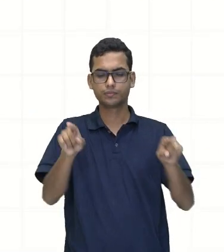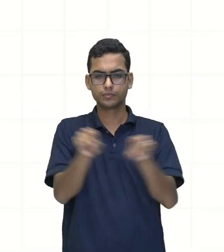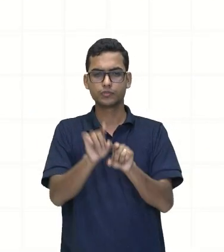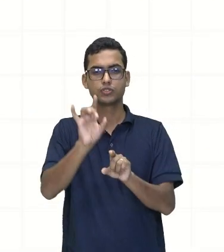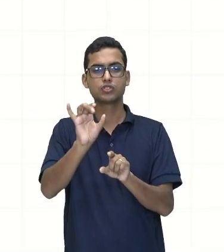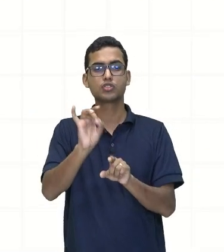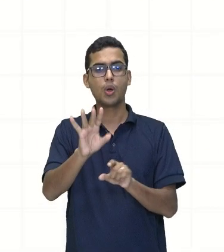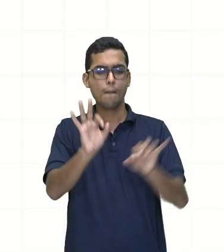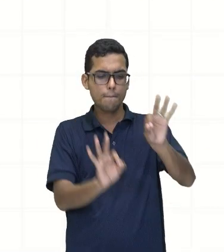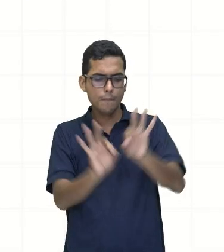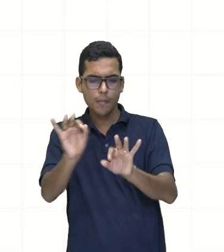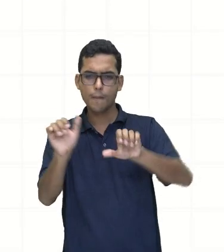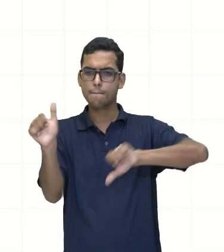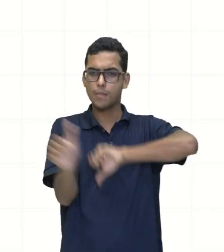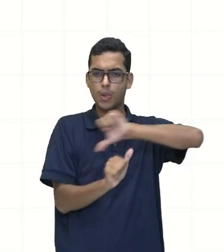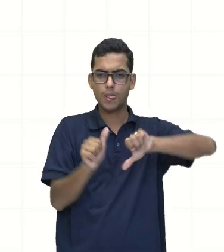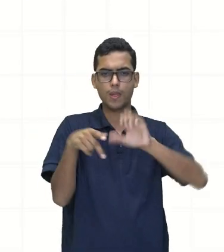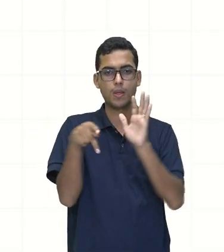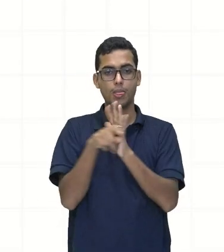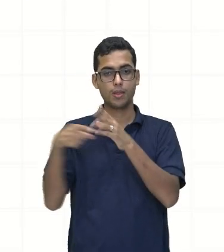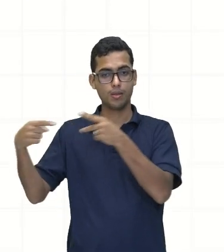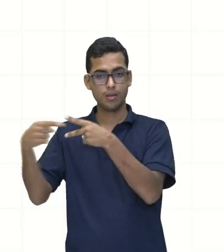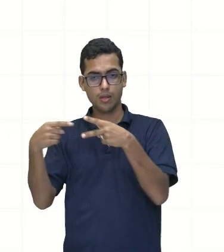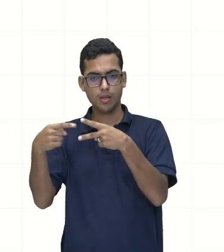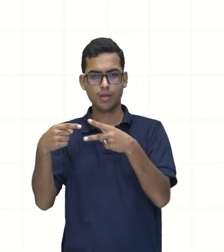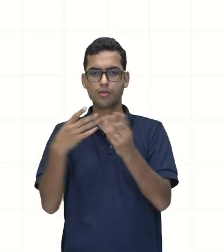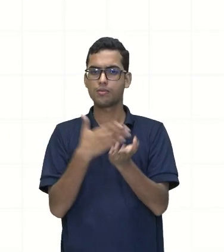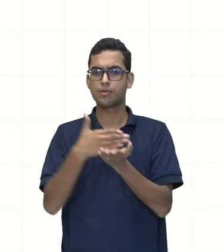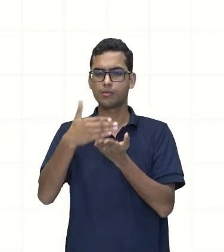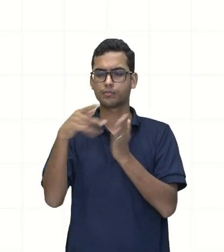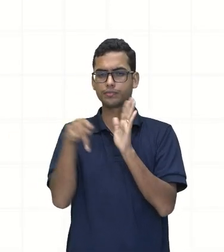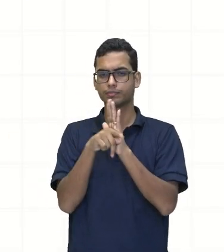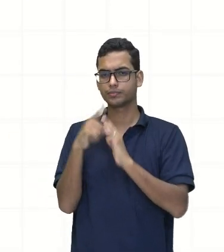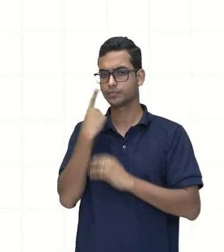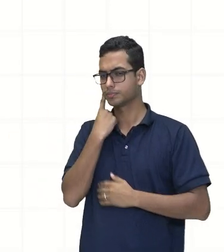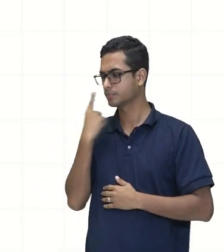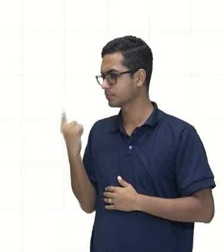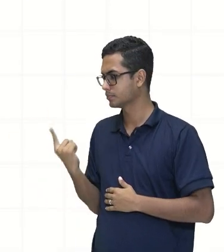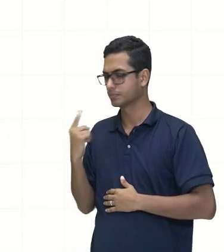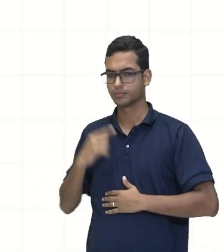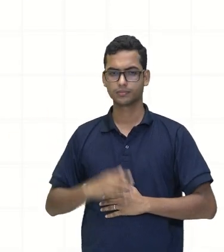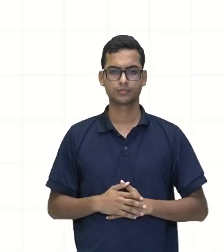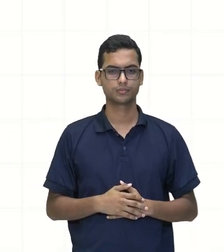tá? Porque aqui sai da nossa letra E e vai para a nossa